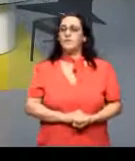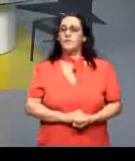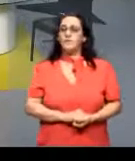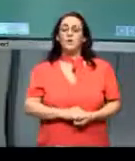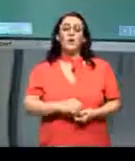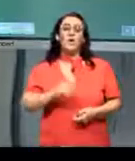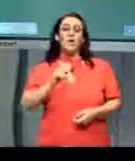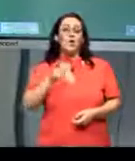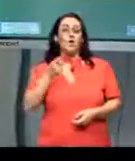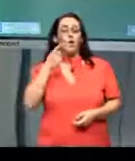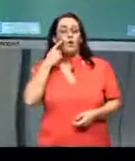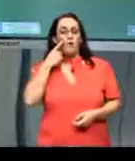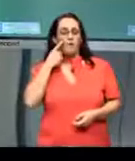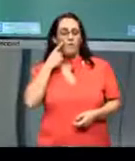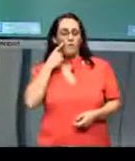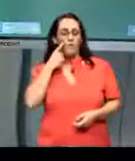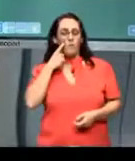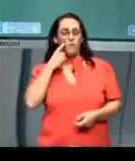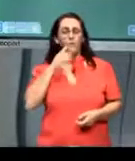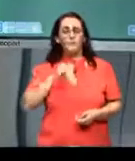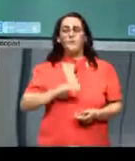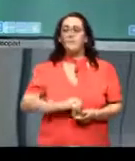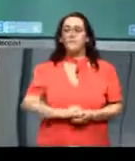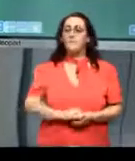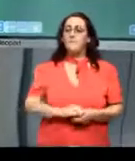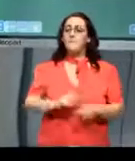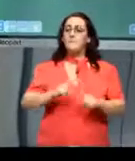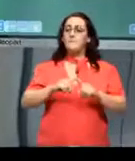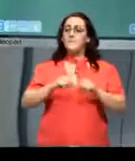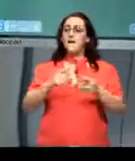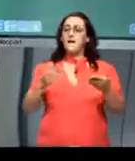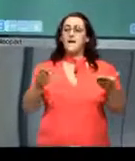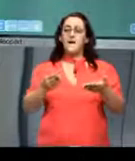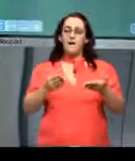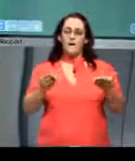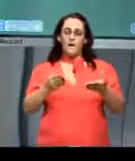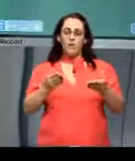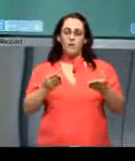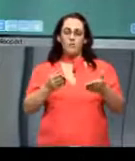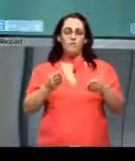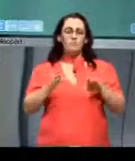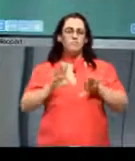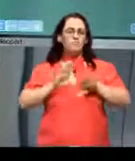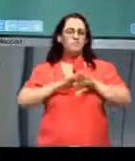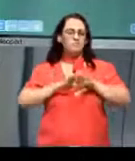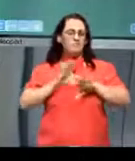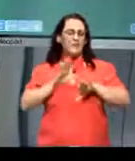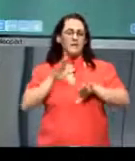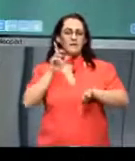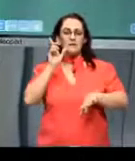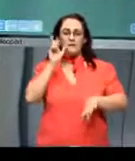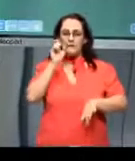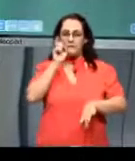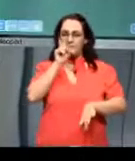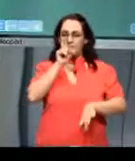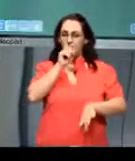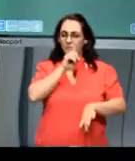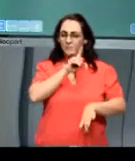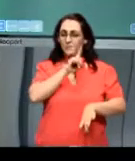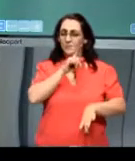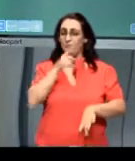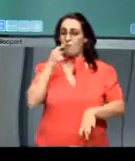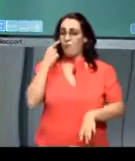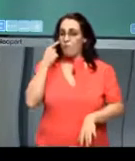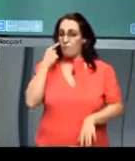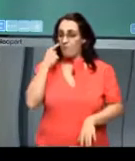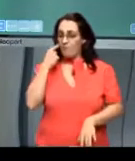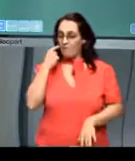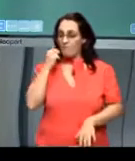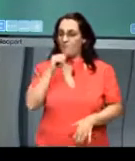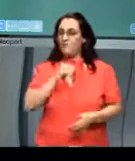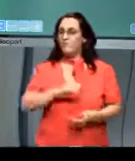na função do 1º grau. Vamos pegar uma expressão algébrica mais complicada, por exemplo, vamos pegar uma expressão assim, né?